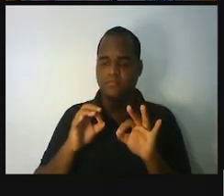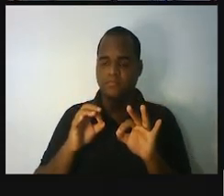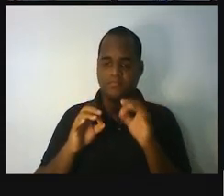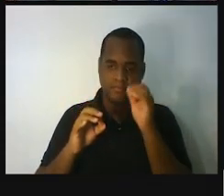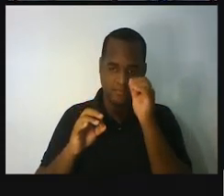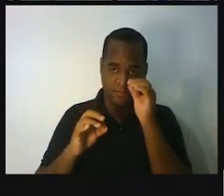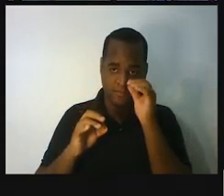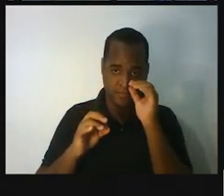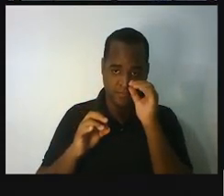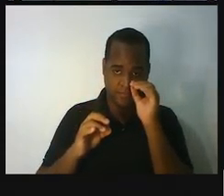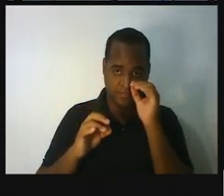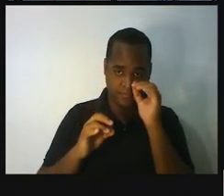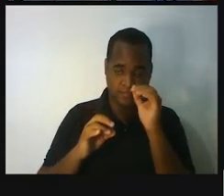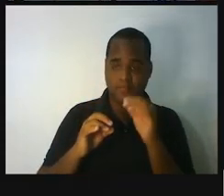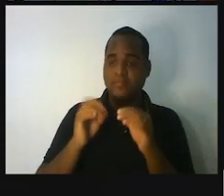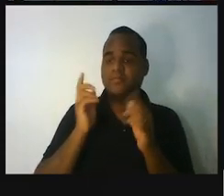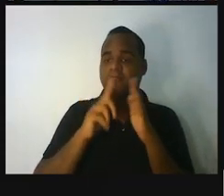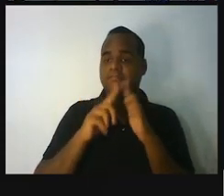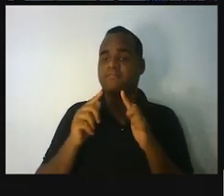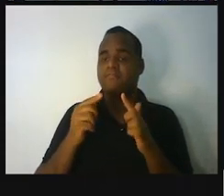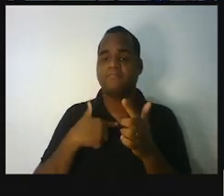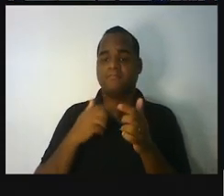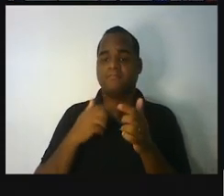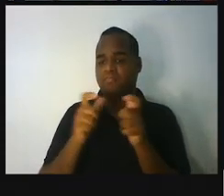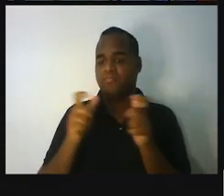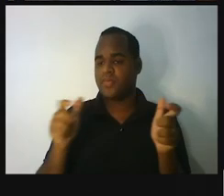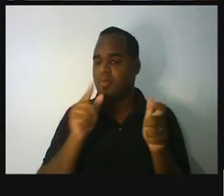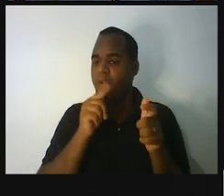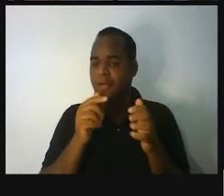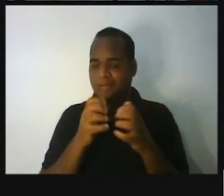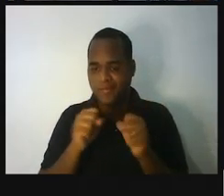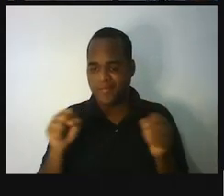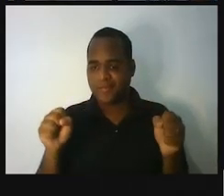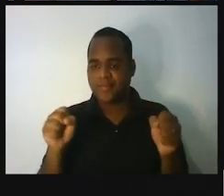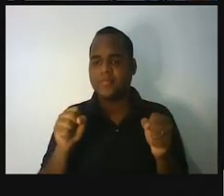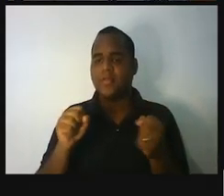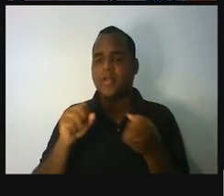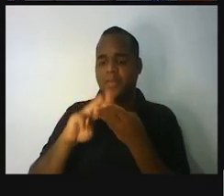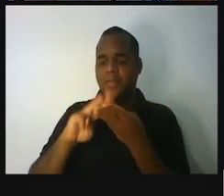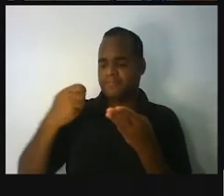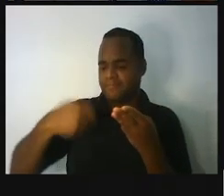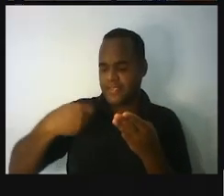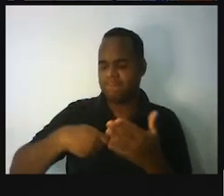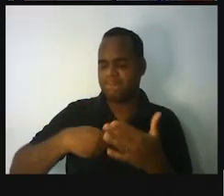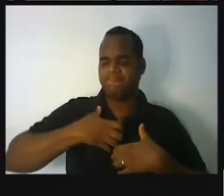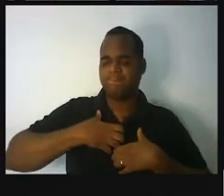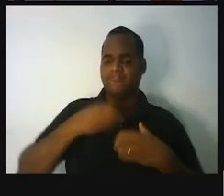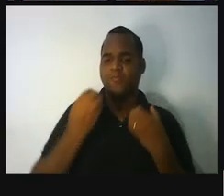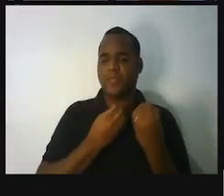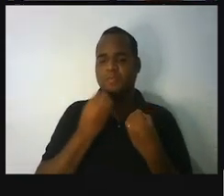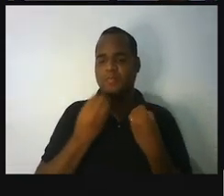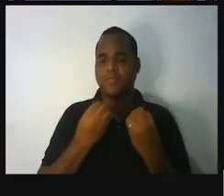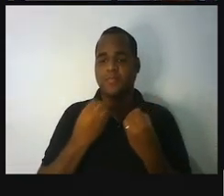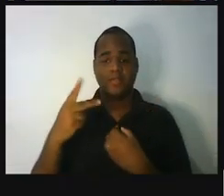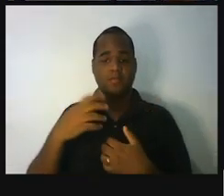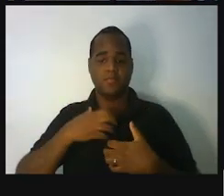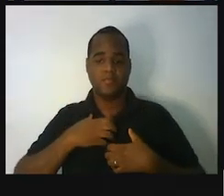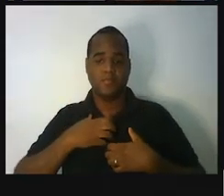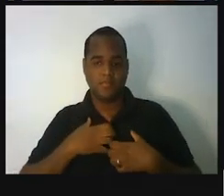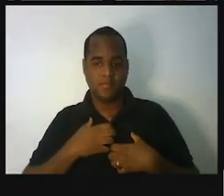achar aquele que tem maior volume? Ó, que a matemática precisa de sentido. E aí, qual o sentido aí